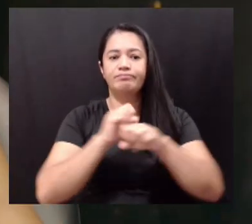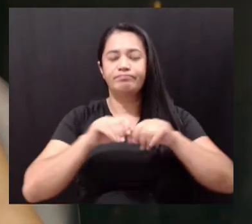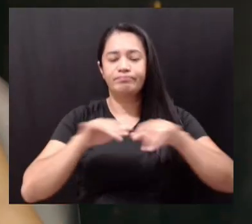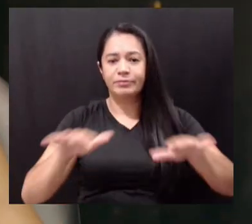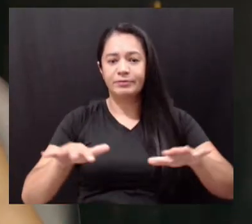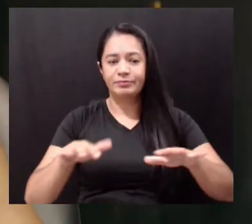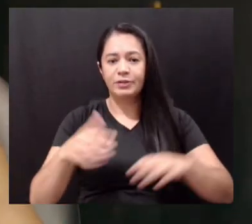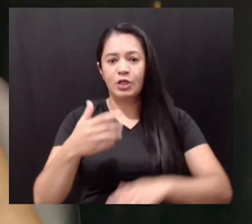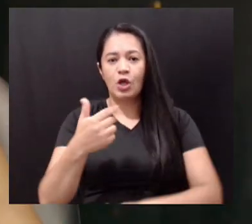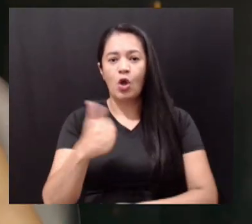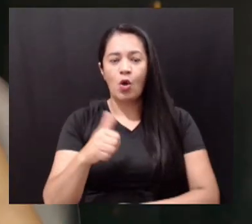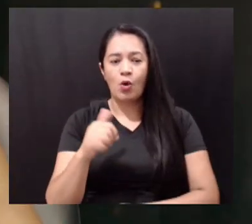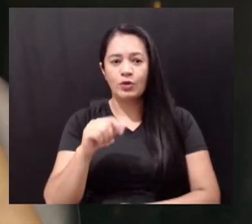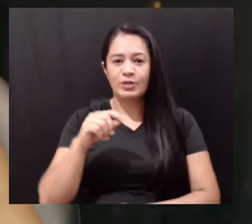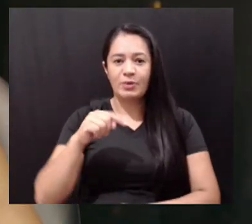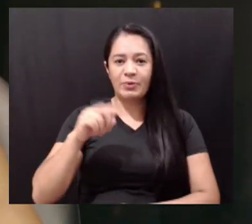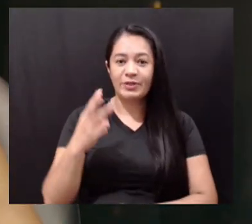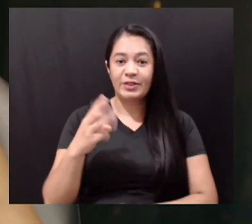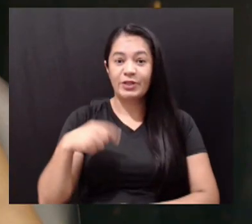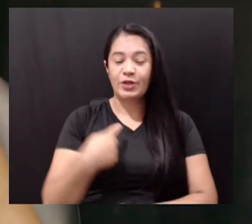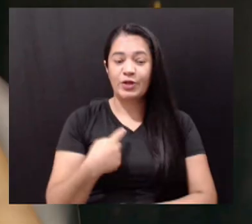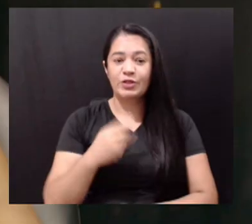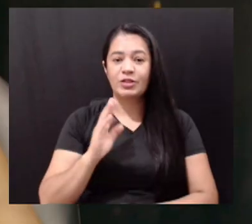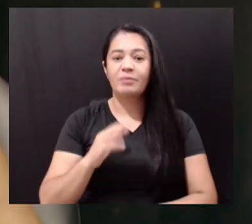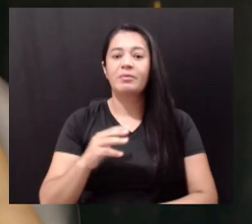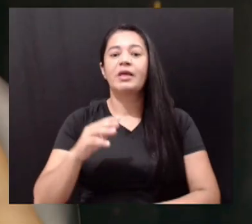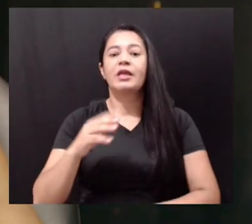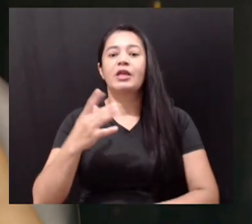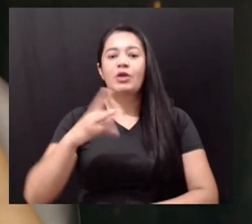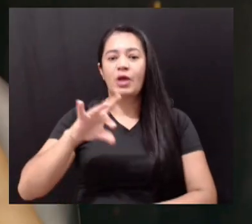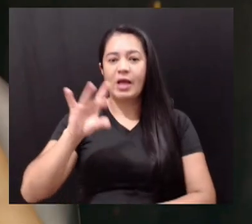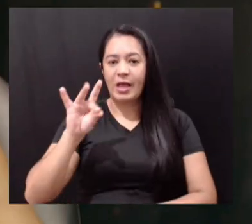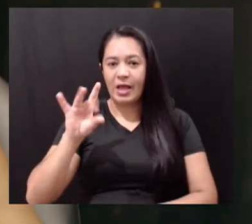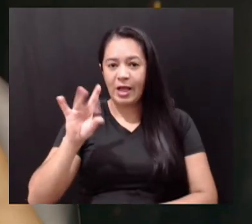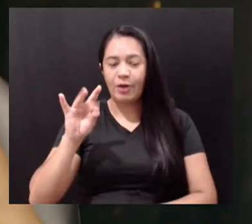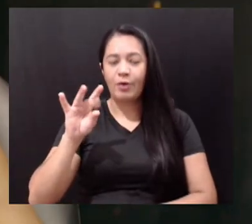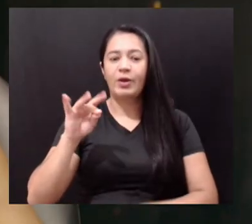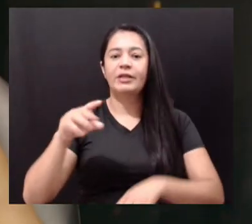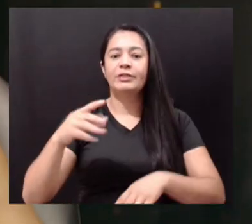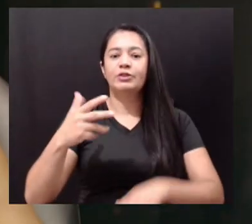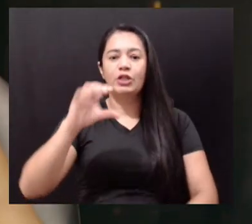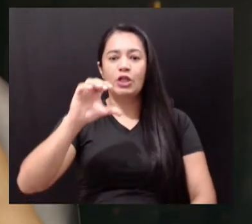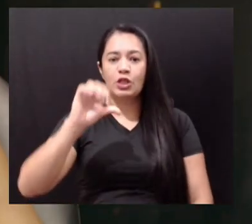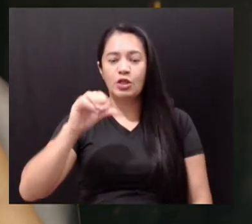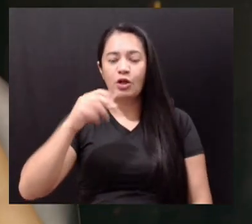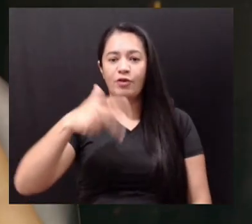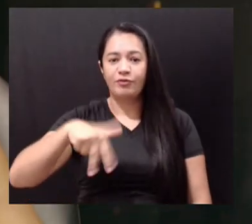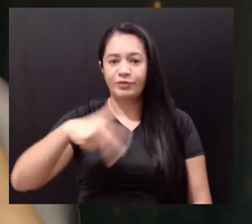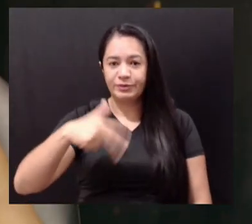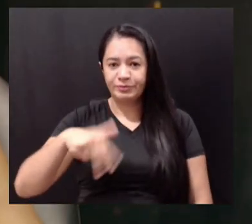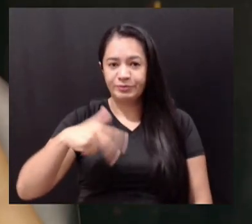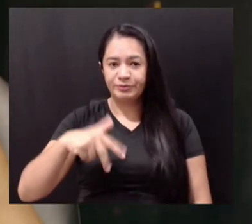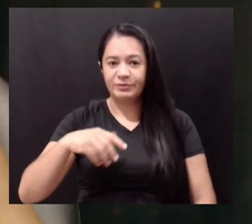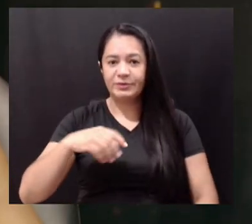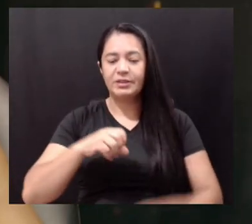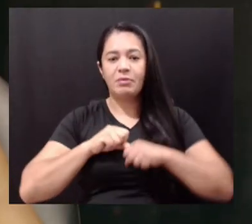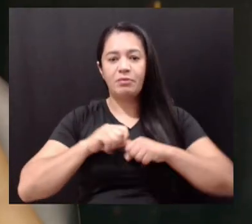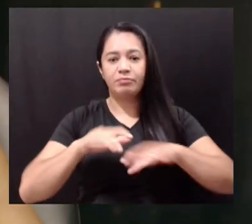gente conversa, também o 4 da NET, 9 da Vivo Fibra e também transmissão simultânea no YouTube e